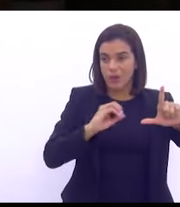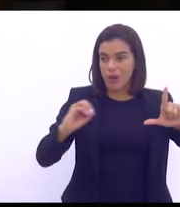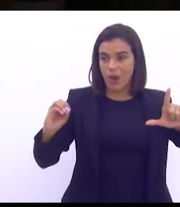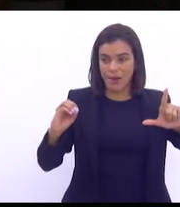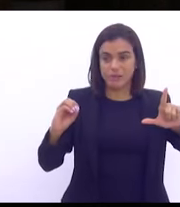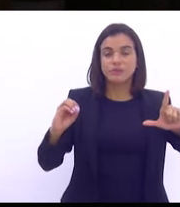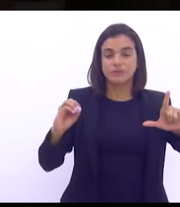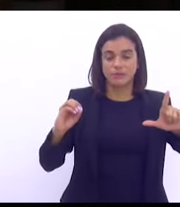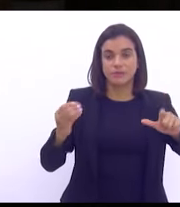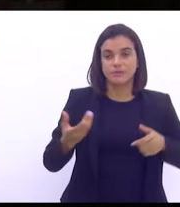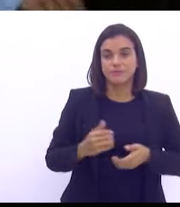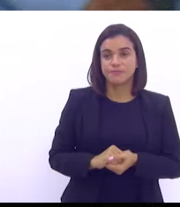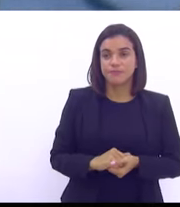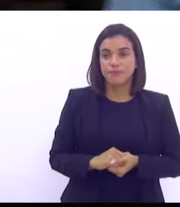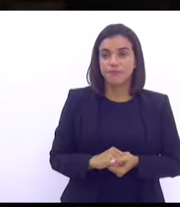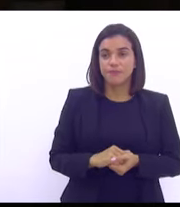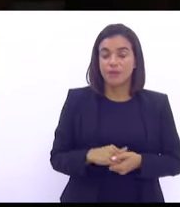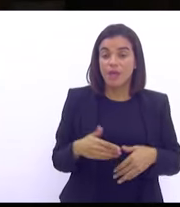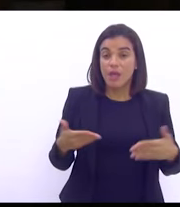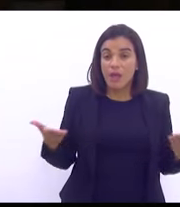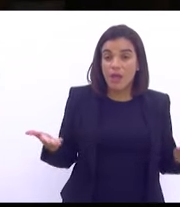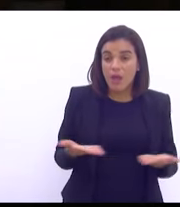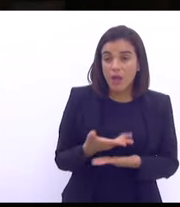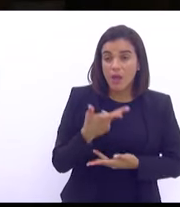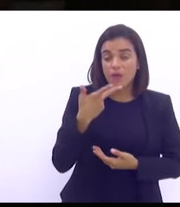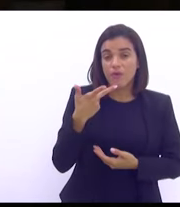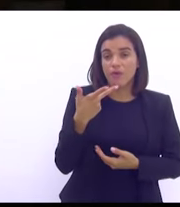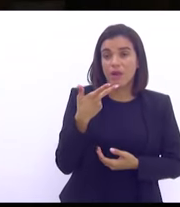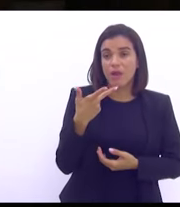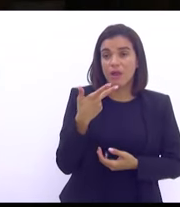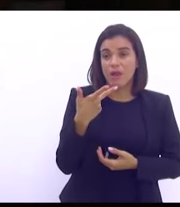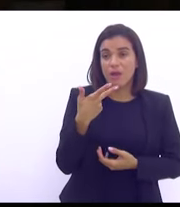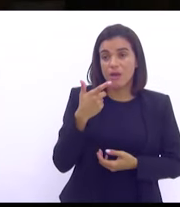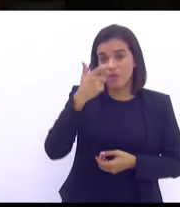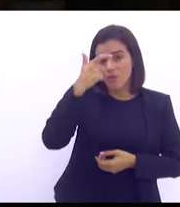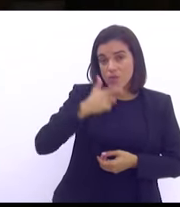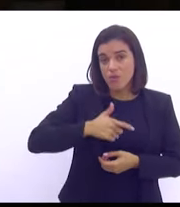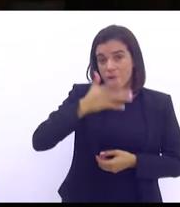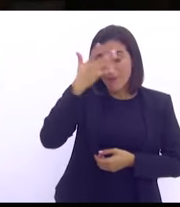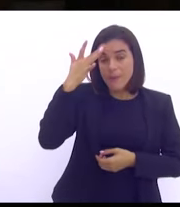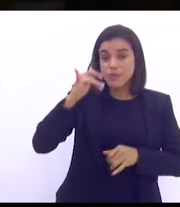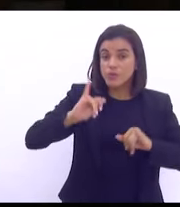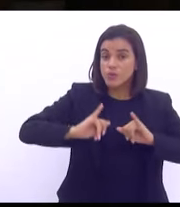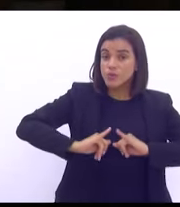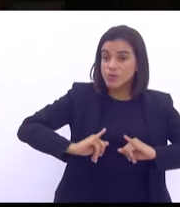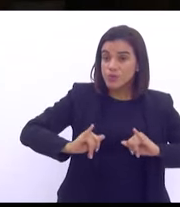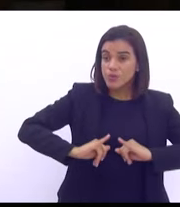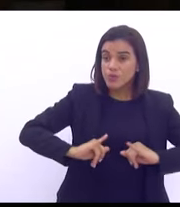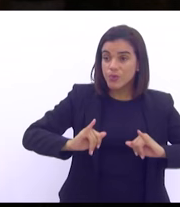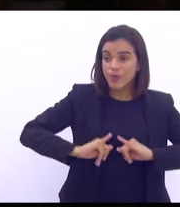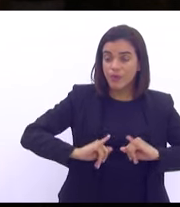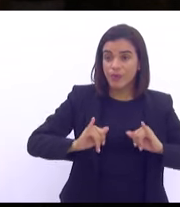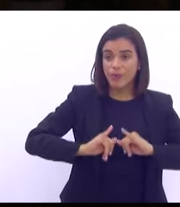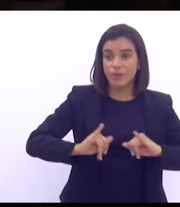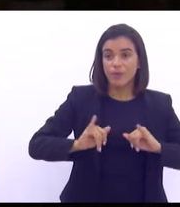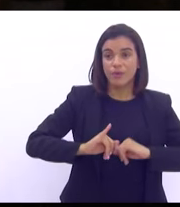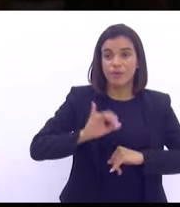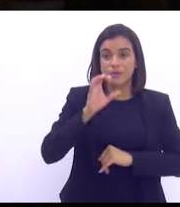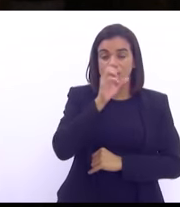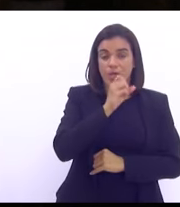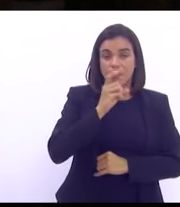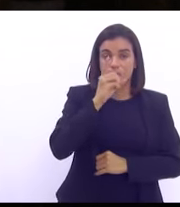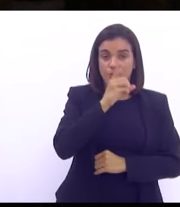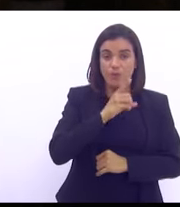infelizmente, dessa vez eu venho falar como uma pessoa que sofreu no final de semana